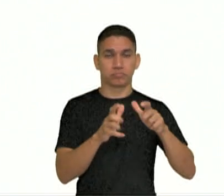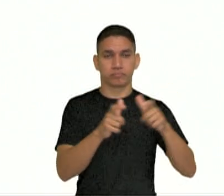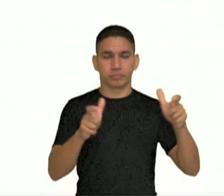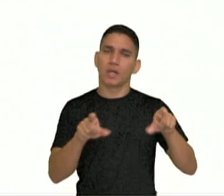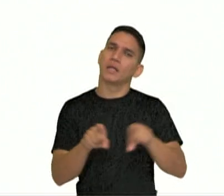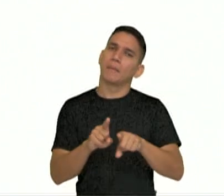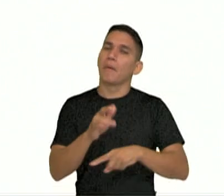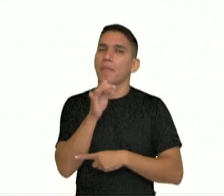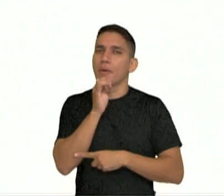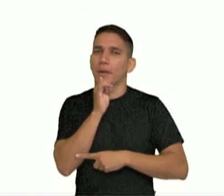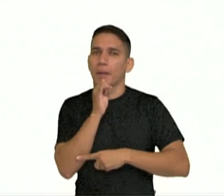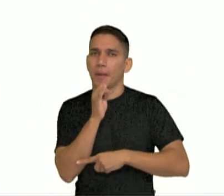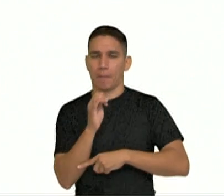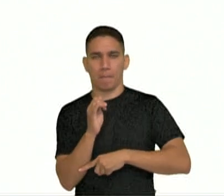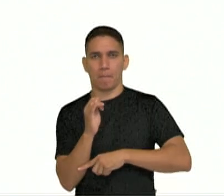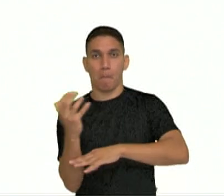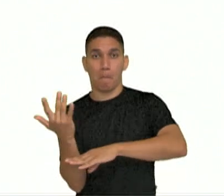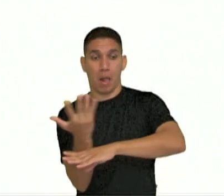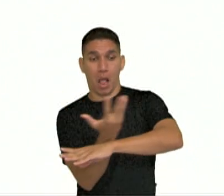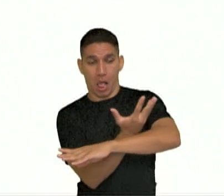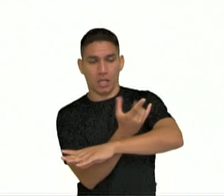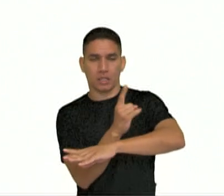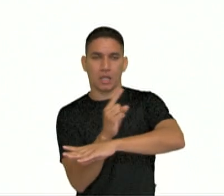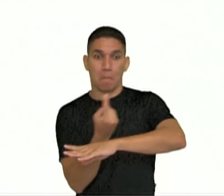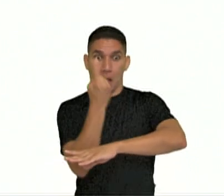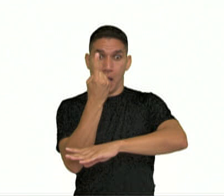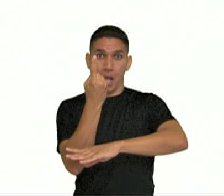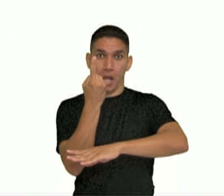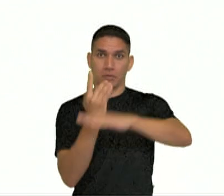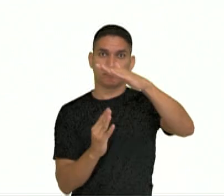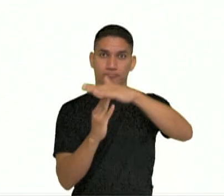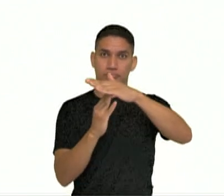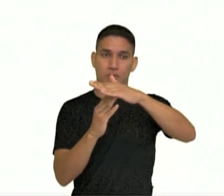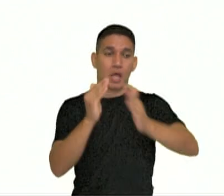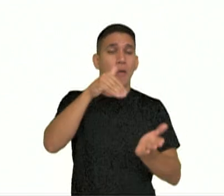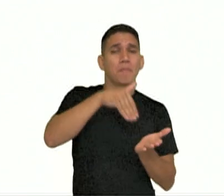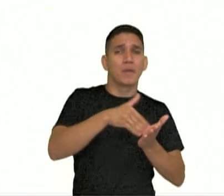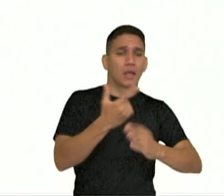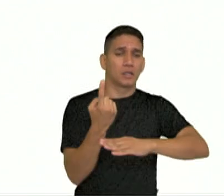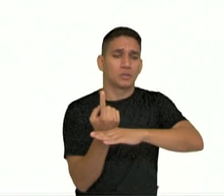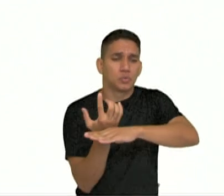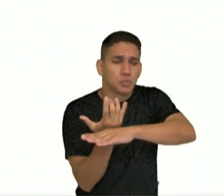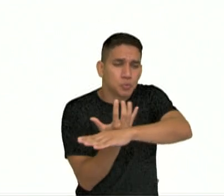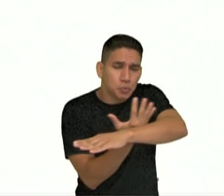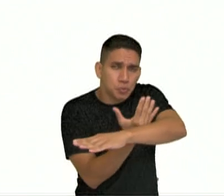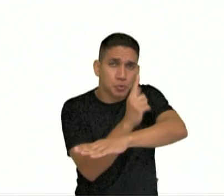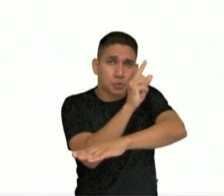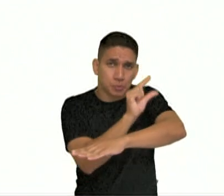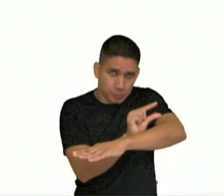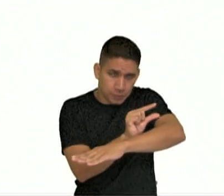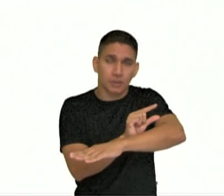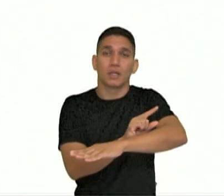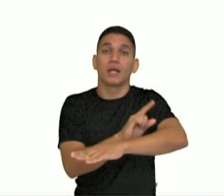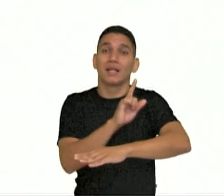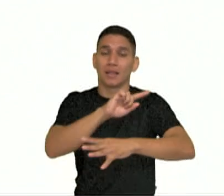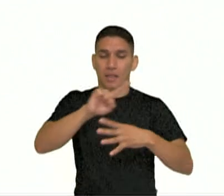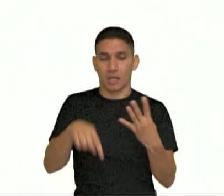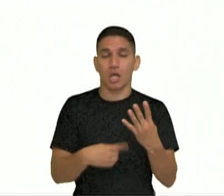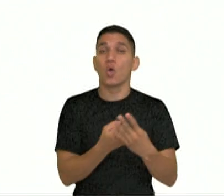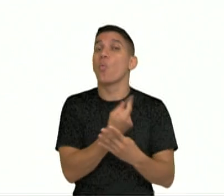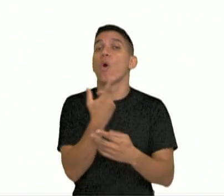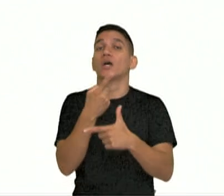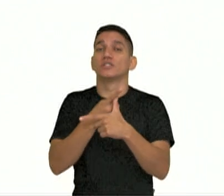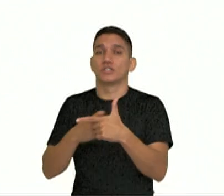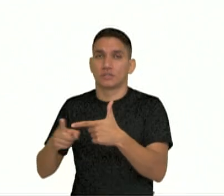né? Pega o tamanho máximo, o tamanho mínimo e divido pelo número de alelos. Então, se são 4 alelos que estão trabalhando, vou dividir